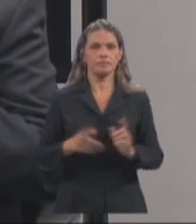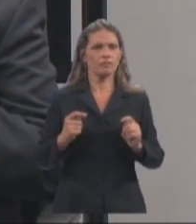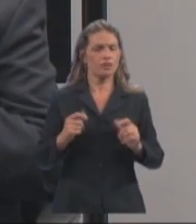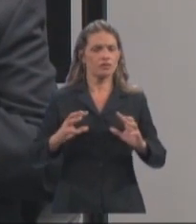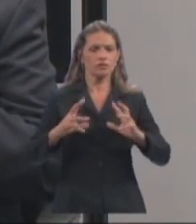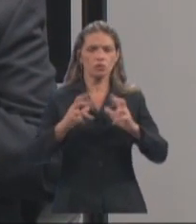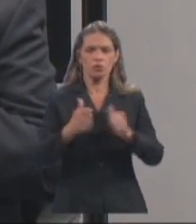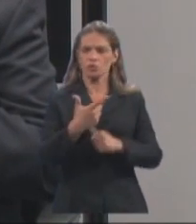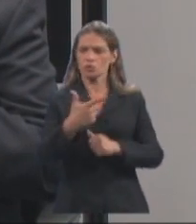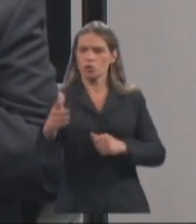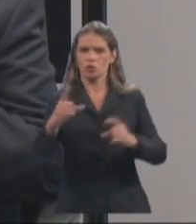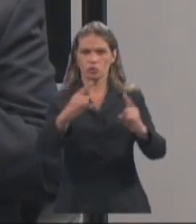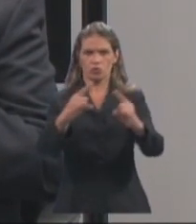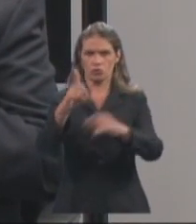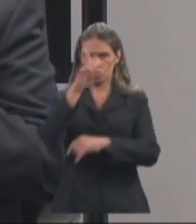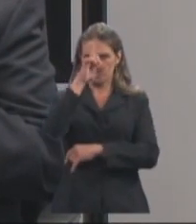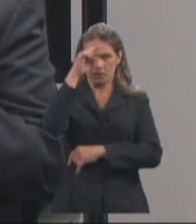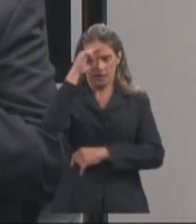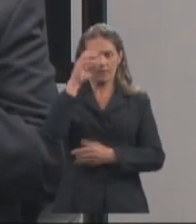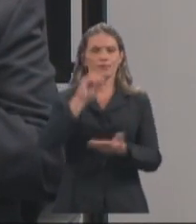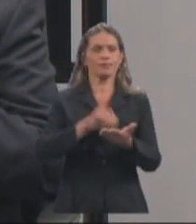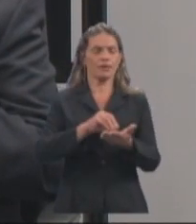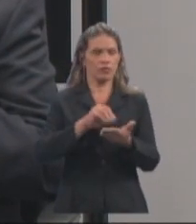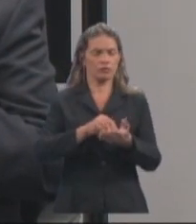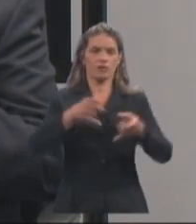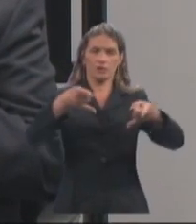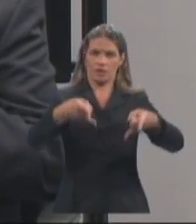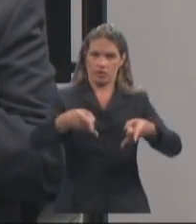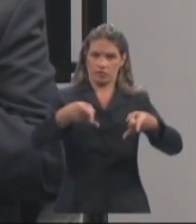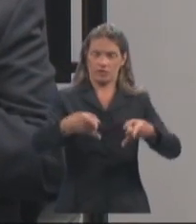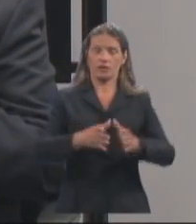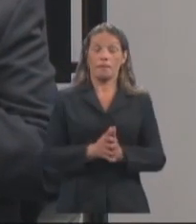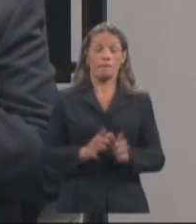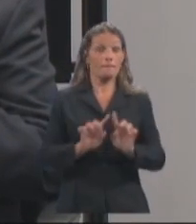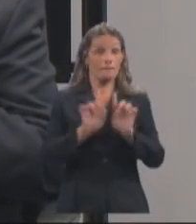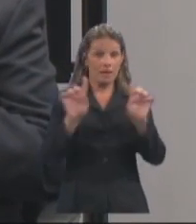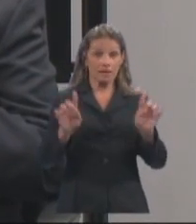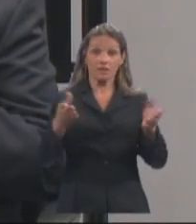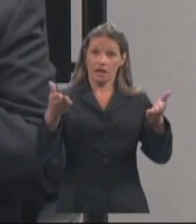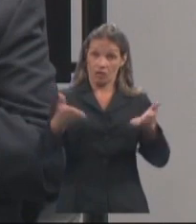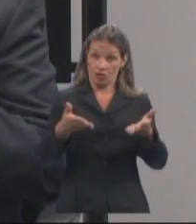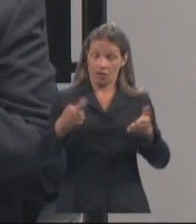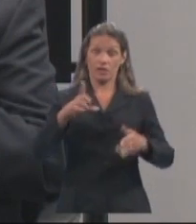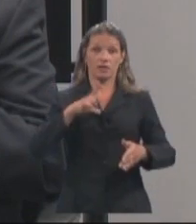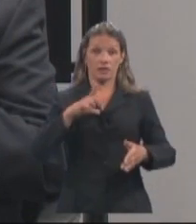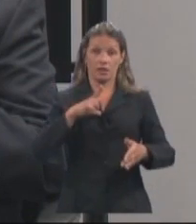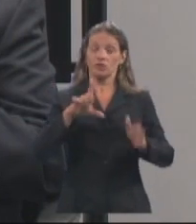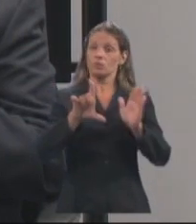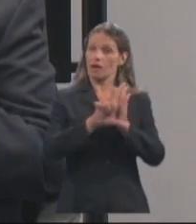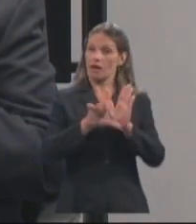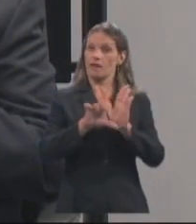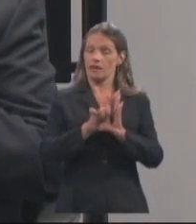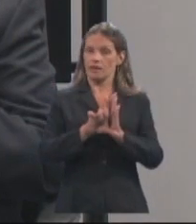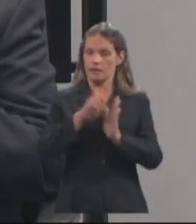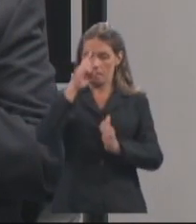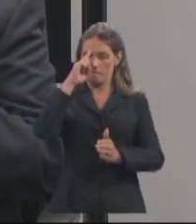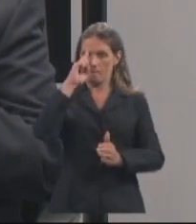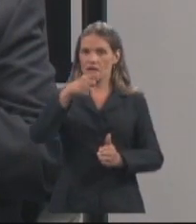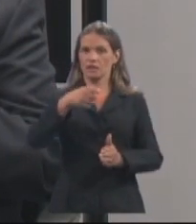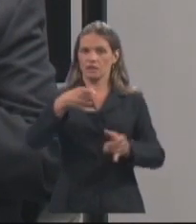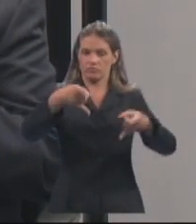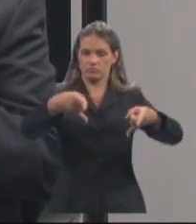maioria das outras unidades faltam realmente leitos então se nós temos agora uma lei com internação involuntária ou